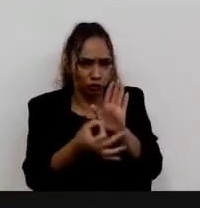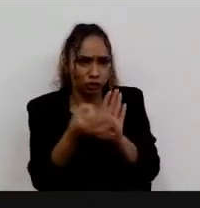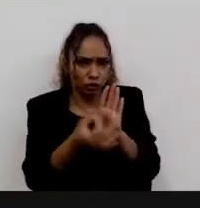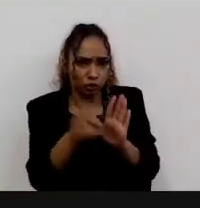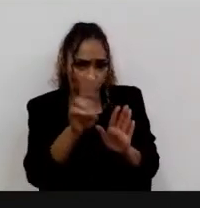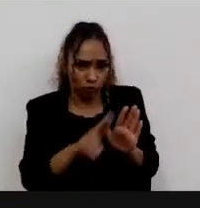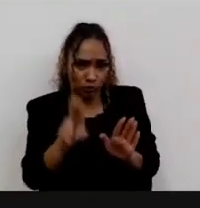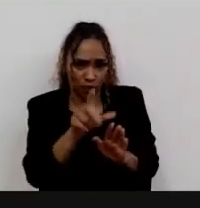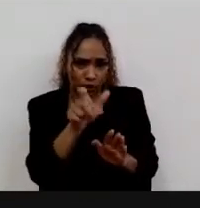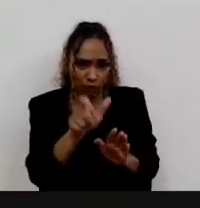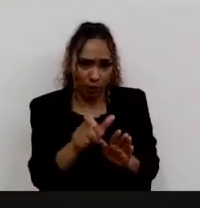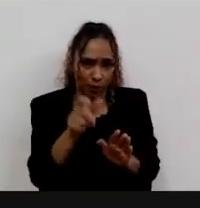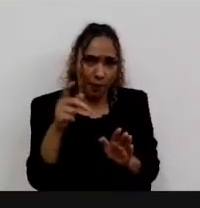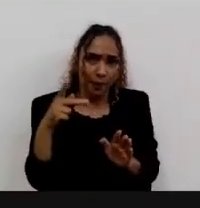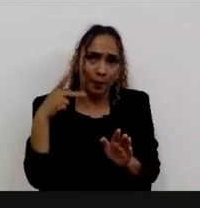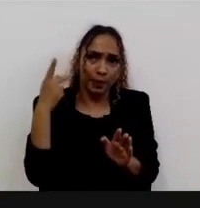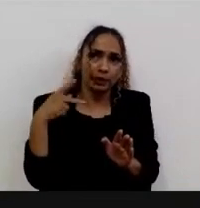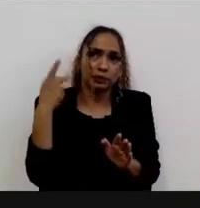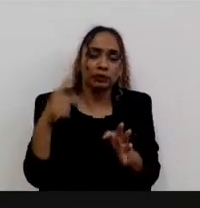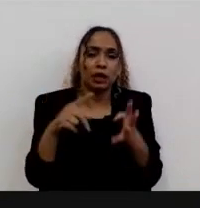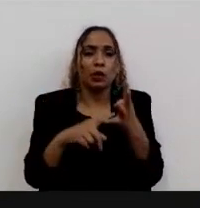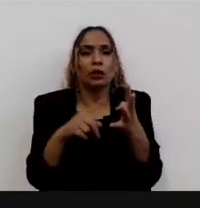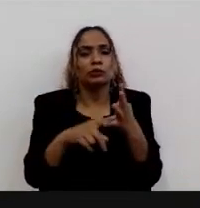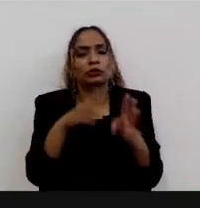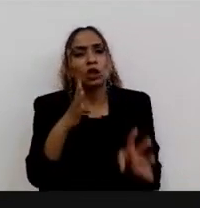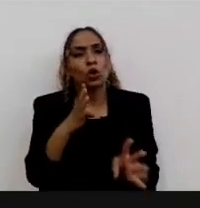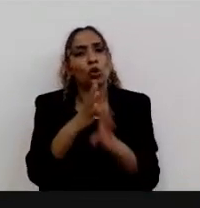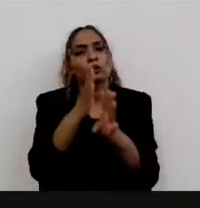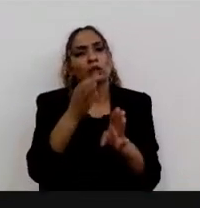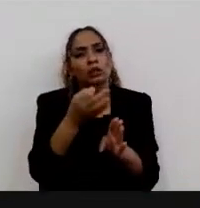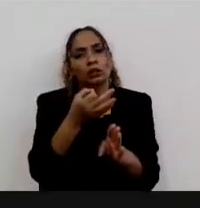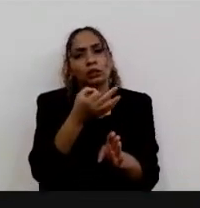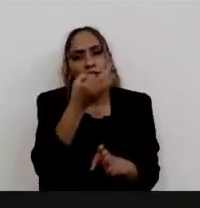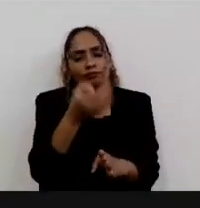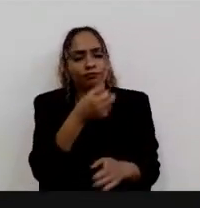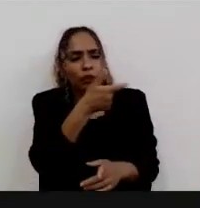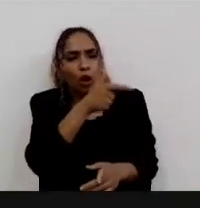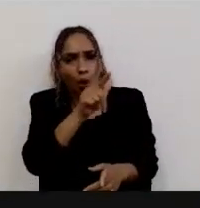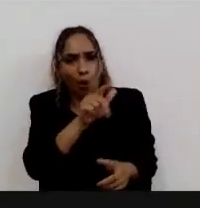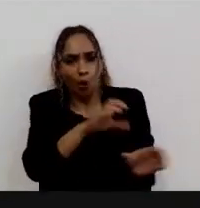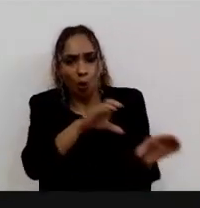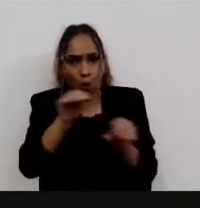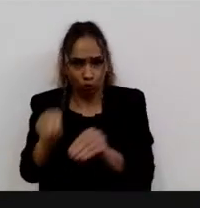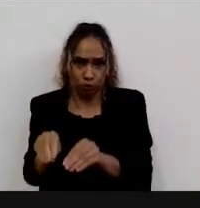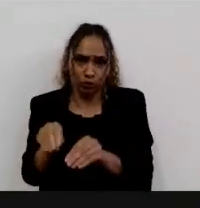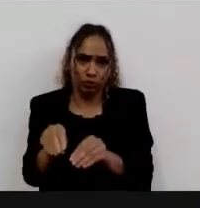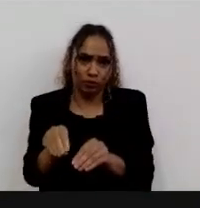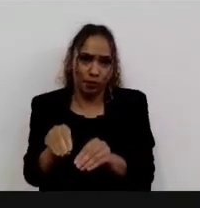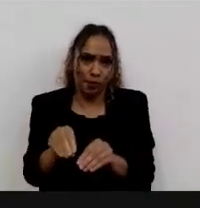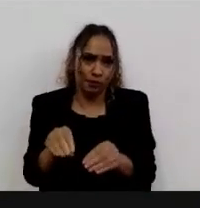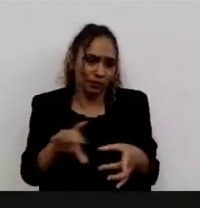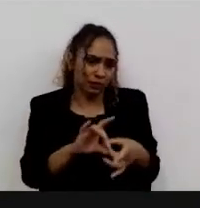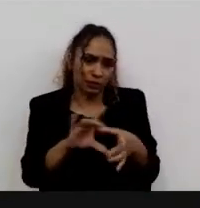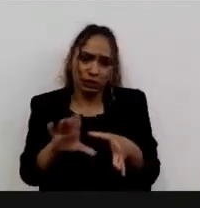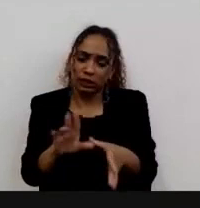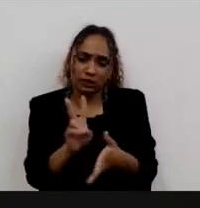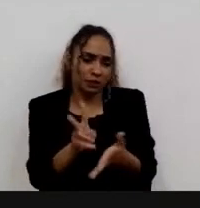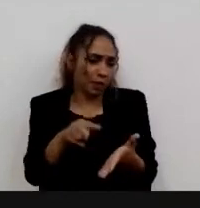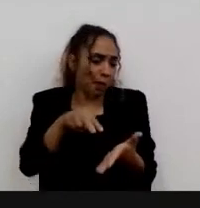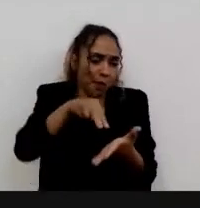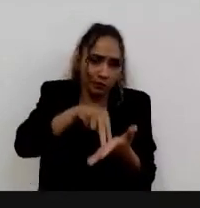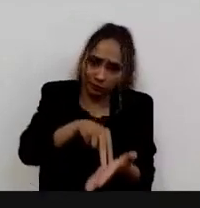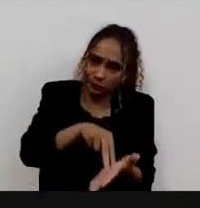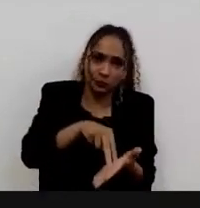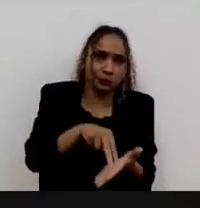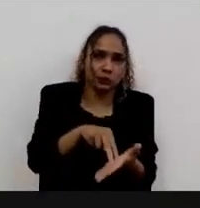atuação do parlamentar? E a 4: você encontraria essas sugestões por algum outro caminho? E além de um campo livre para